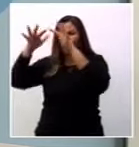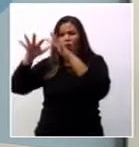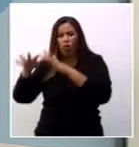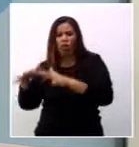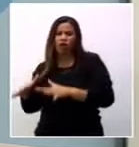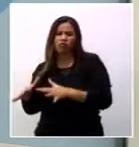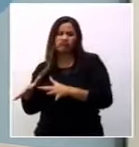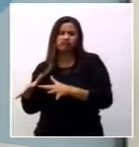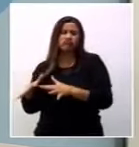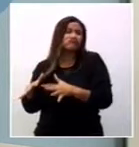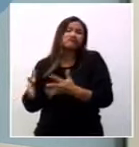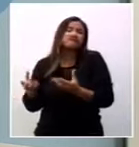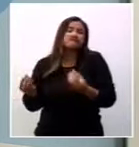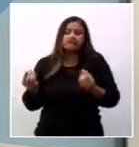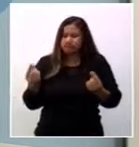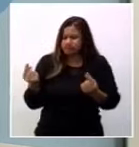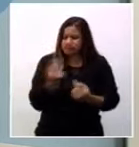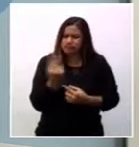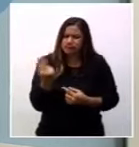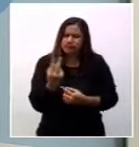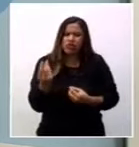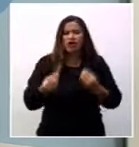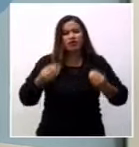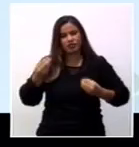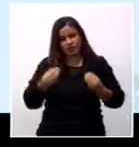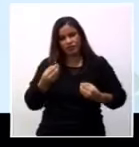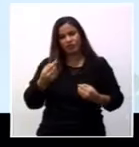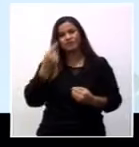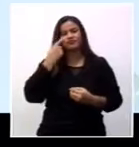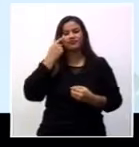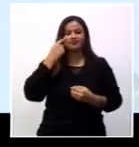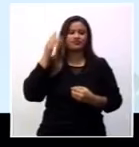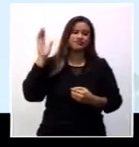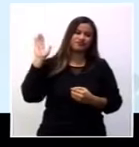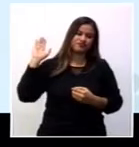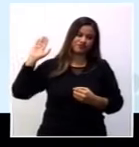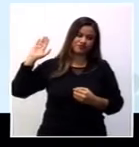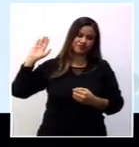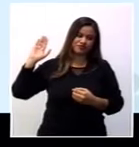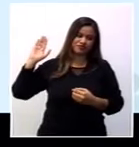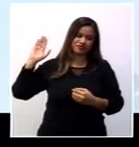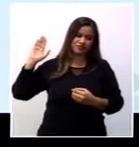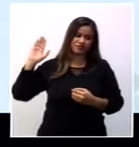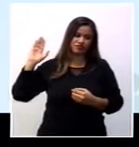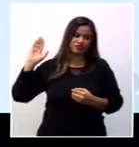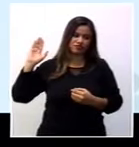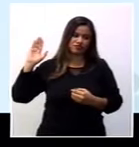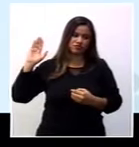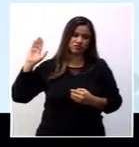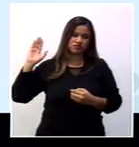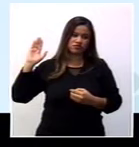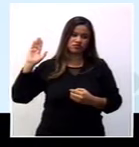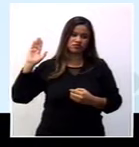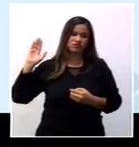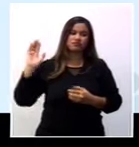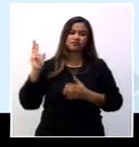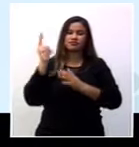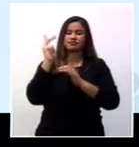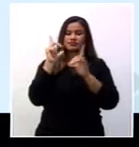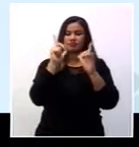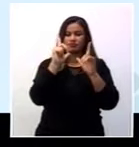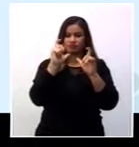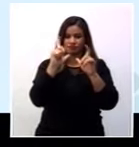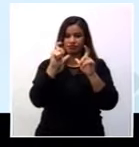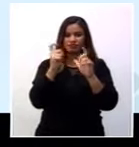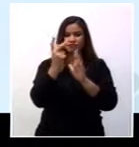desastres socioambientais. Então, vocês vão ver agora na tela, né? Nós temos uma imagem, vai ficar por alguns instantes para vocês. É